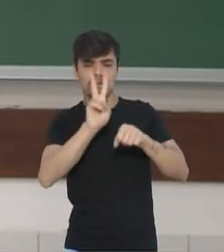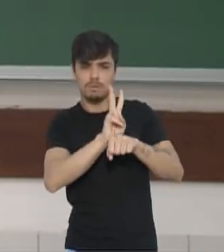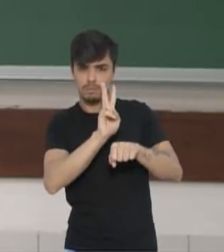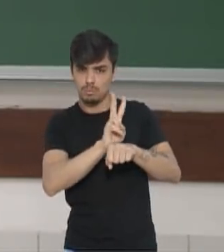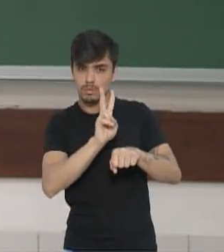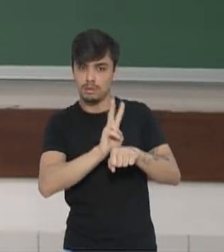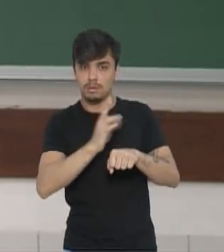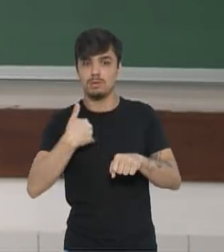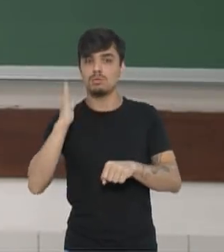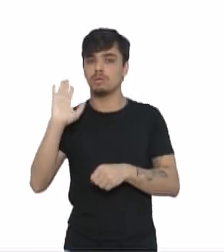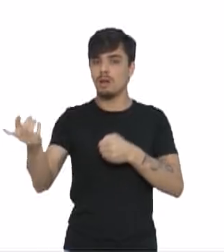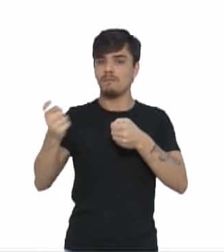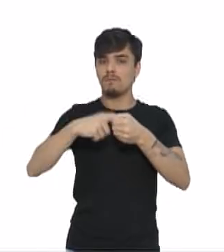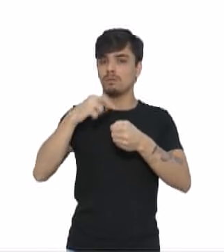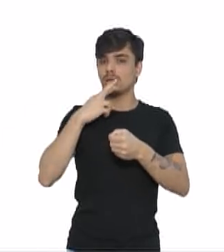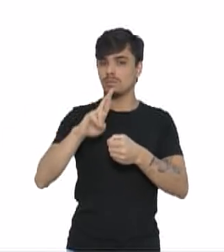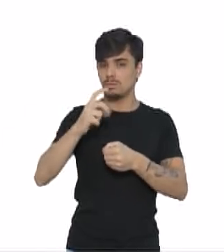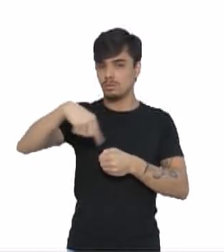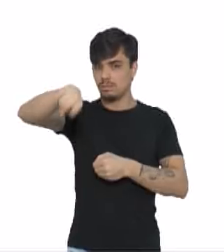resposta para vocês.